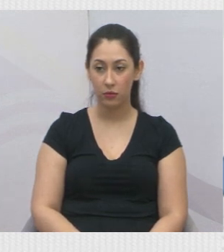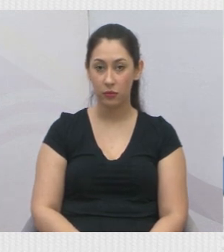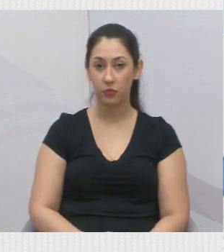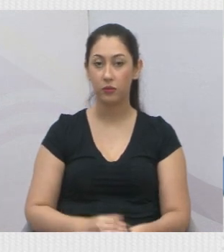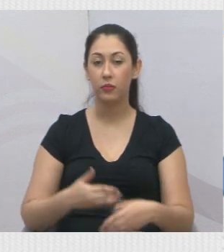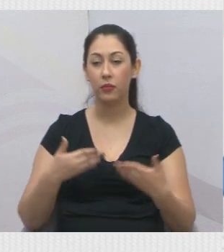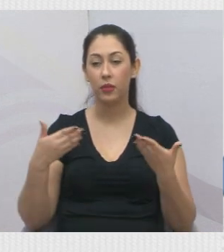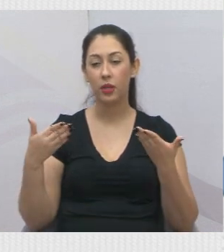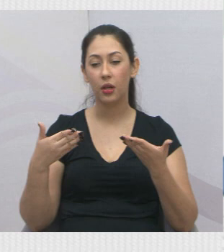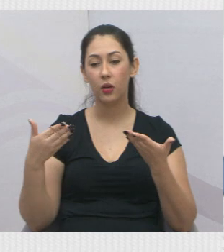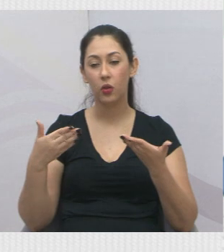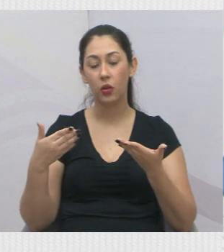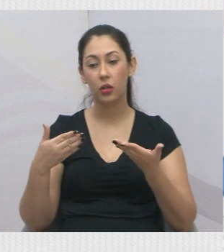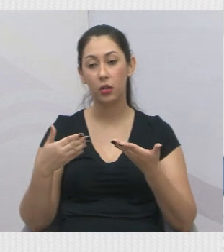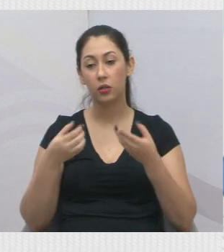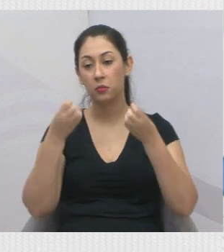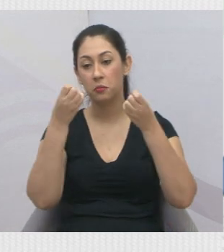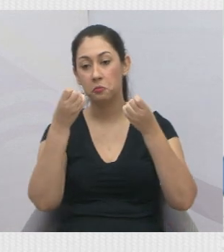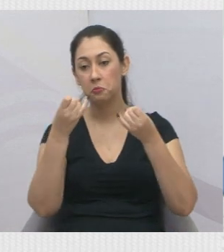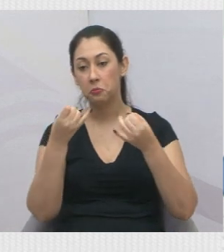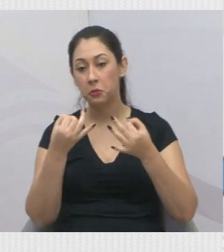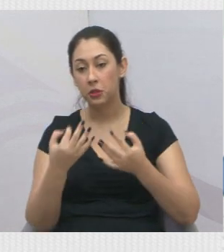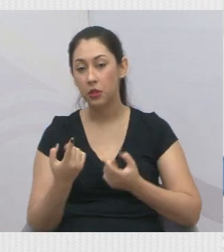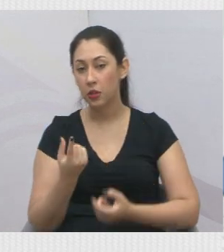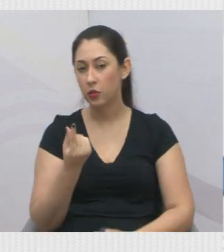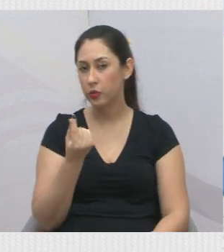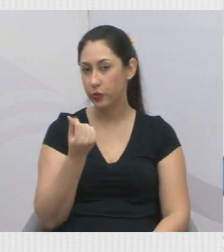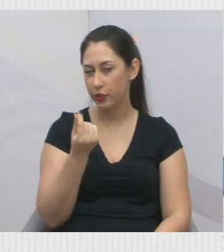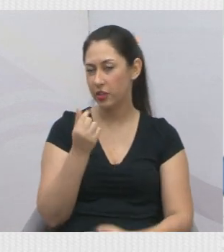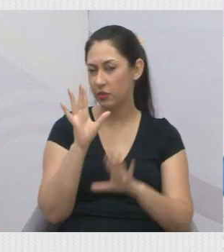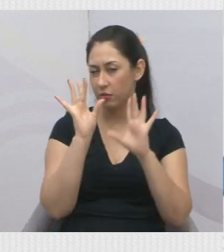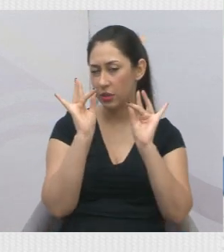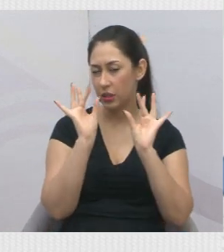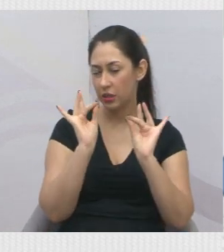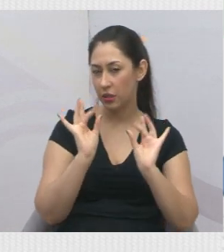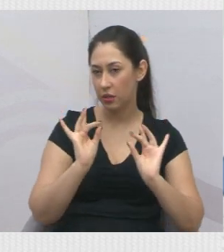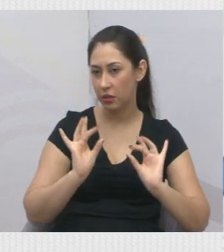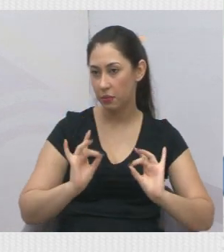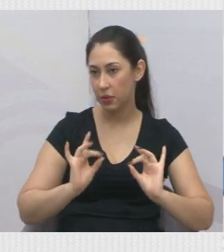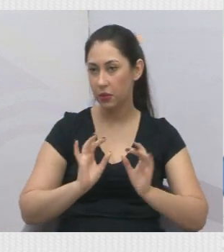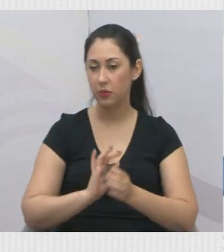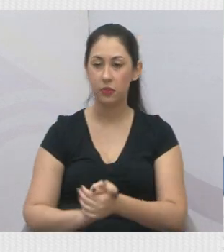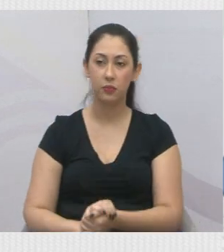Agora, nos próximos slides, nós vamos falar sobre as receitas um pouco mais detalhadas.